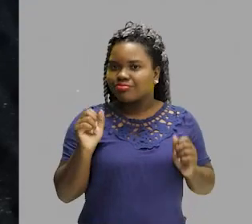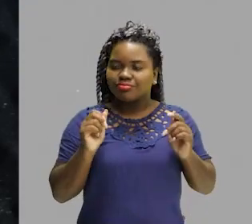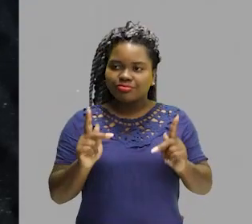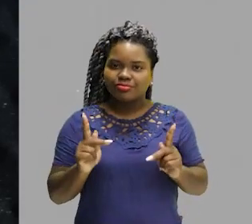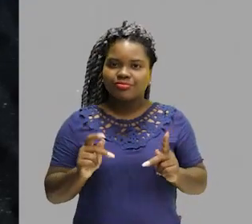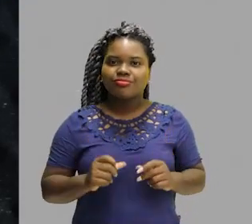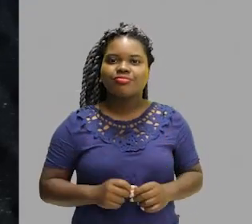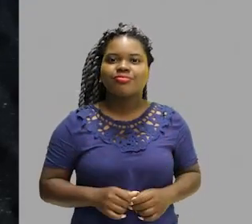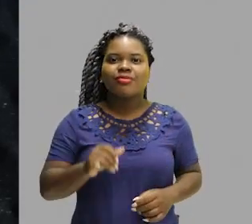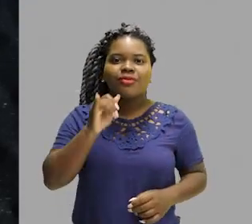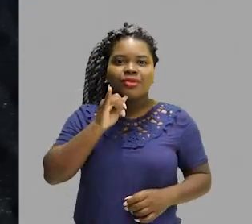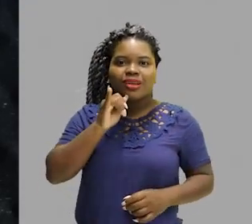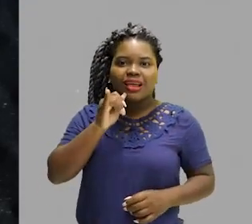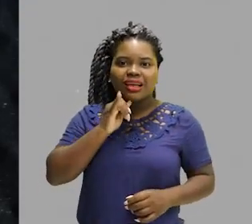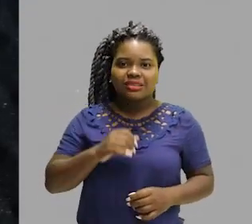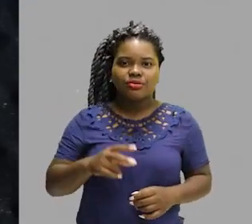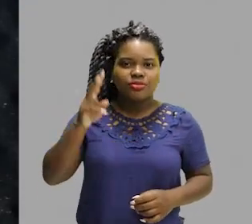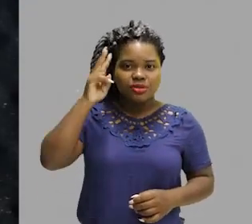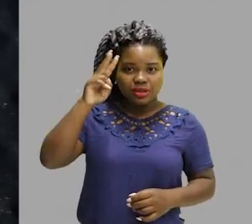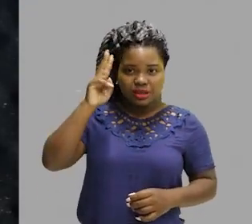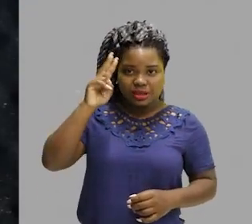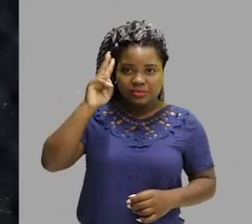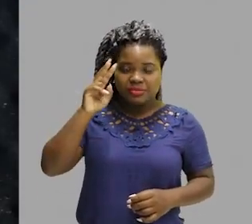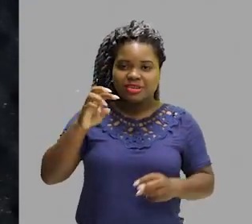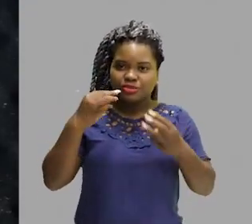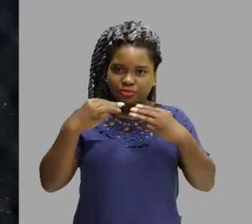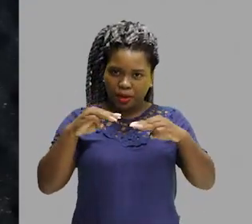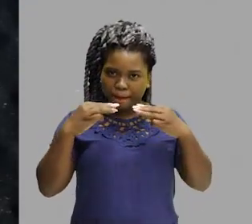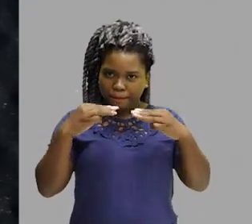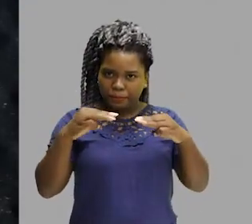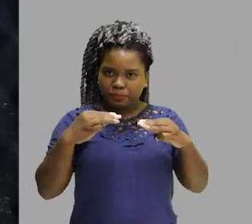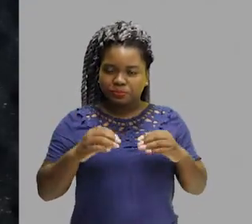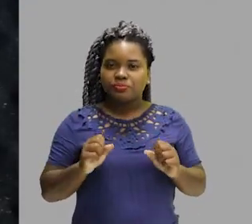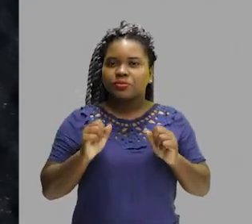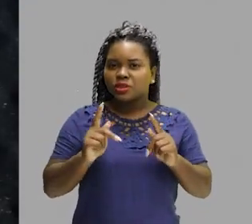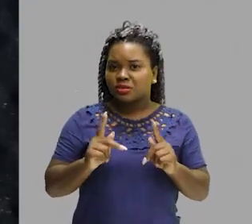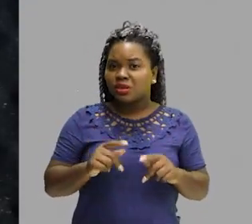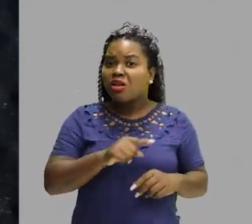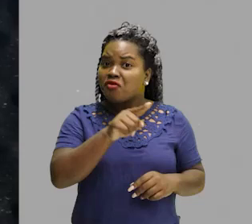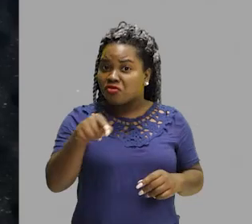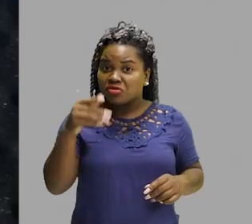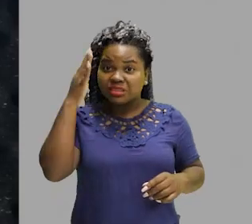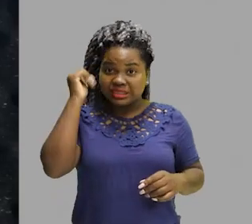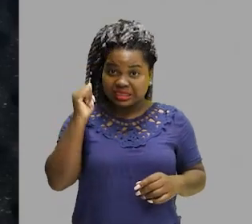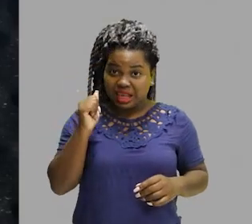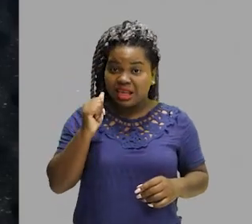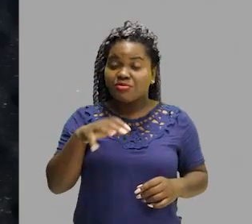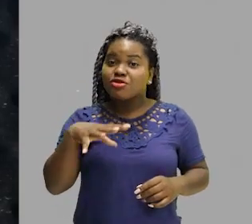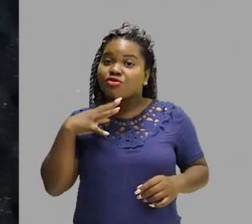de uma pessoa que gosta dessa canção e vive escutando. E você sabe que a música, ela é atemporal. Você pode escutar uma música